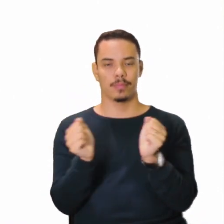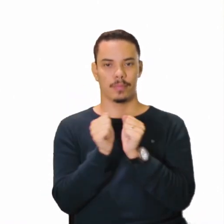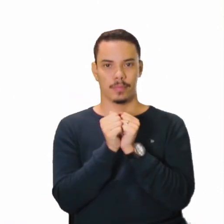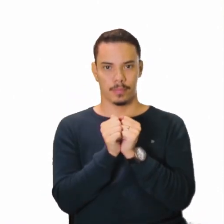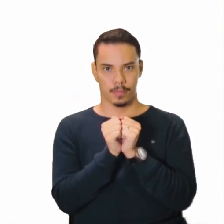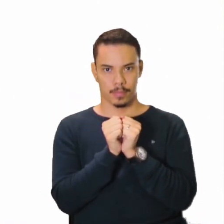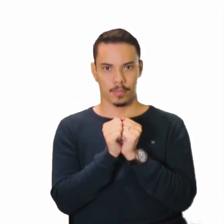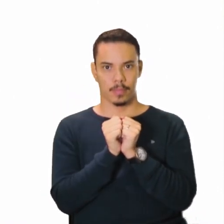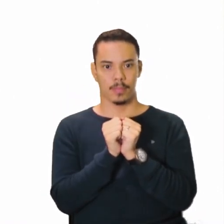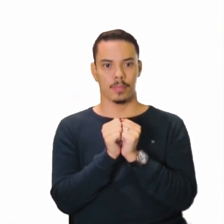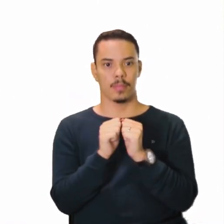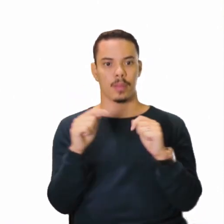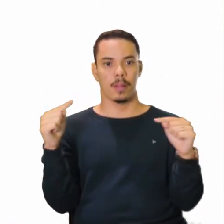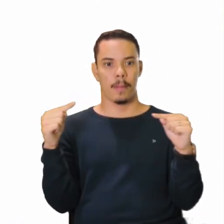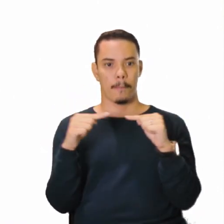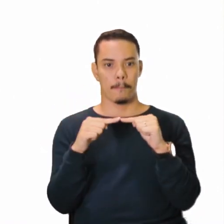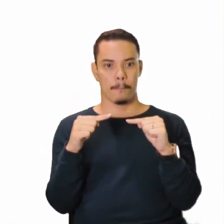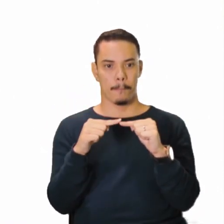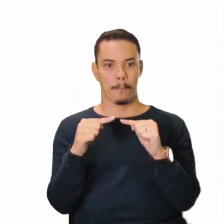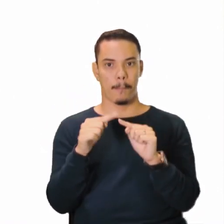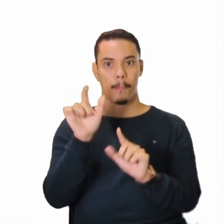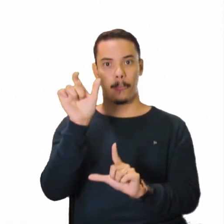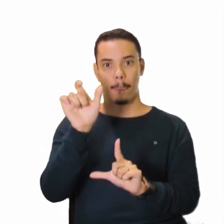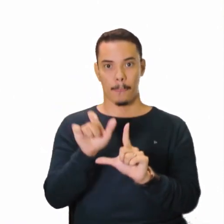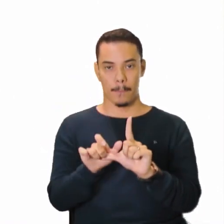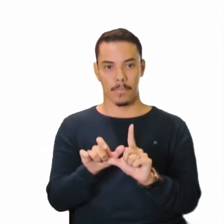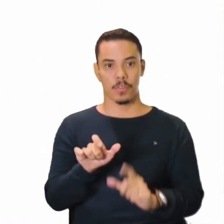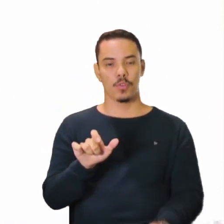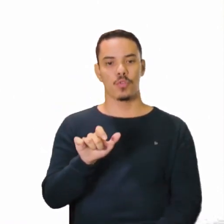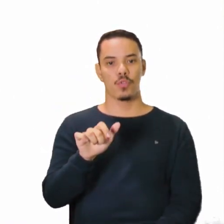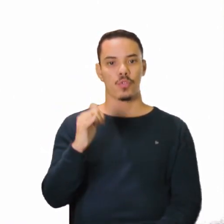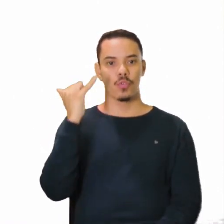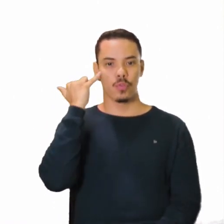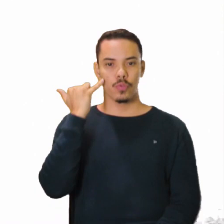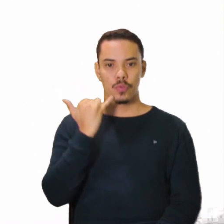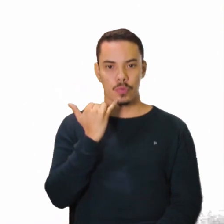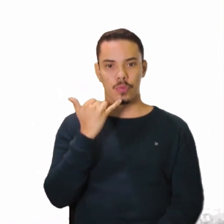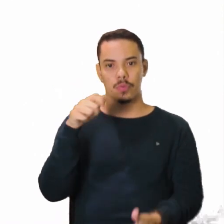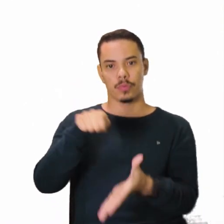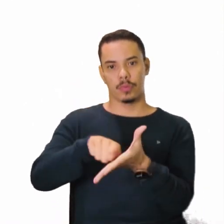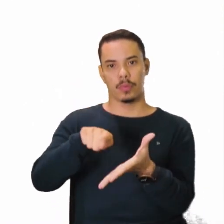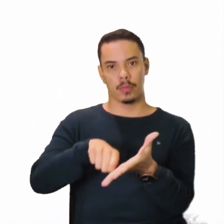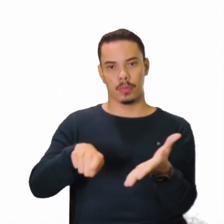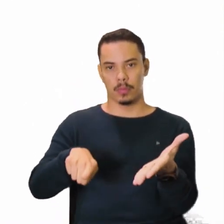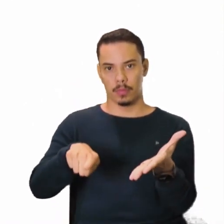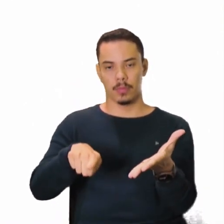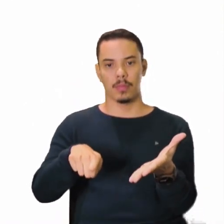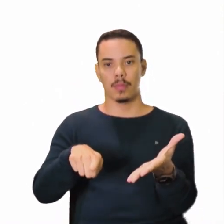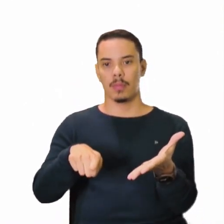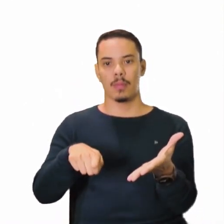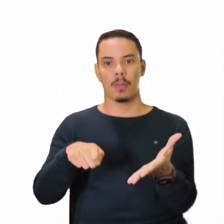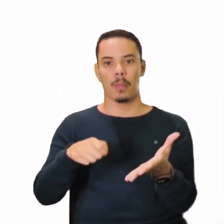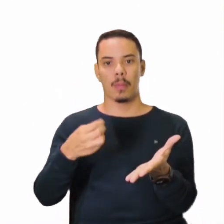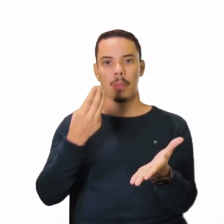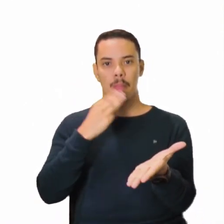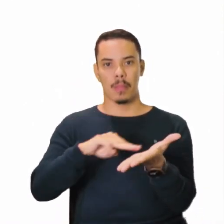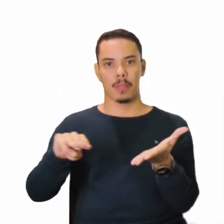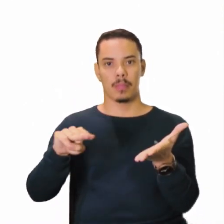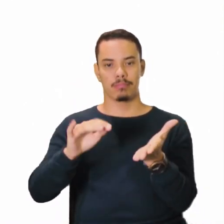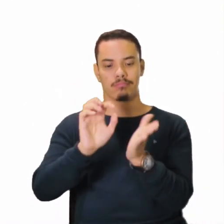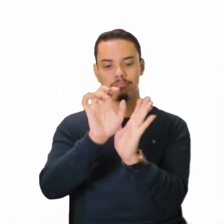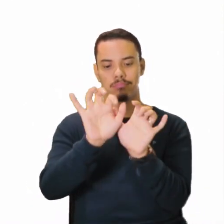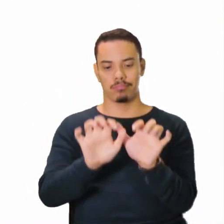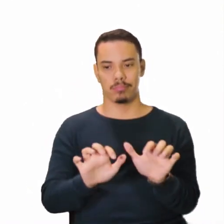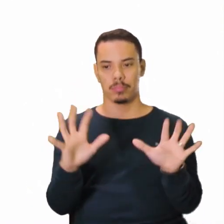conjugado, combinando com o sujeito. João escreveu uma linda mensagem.